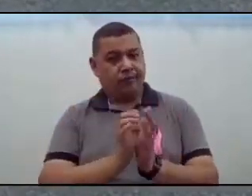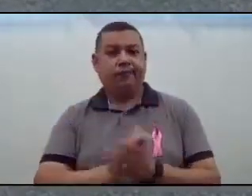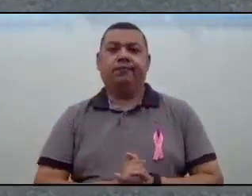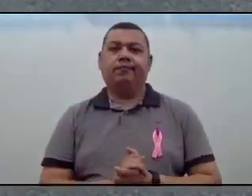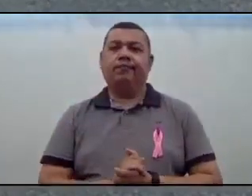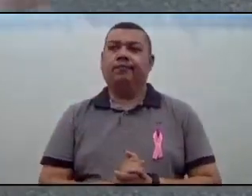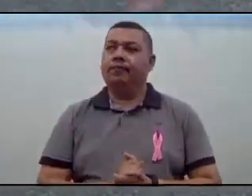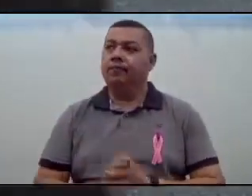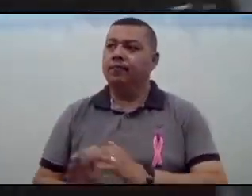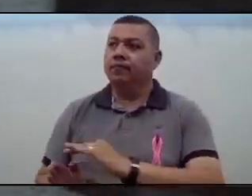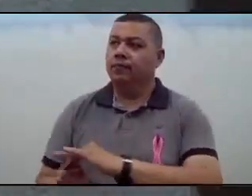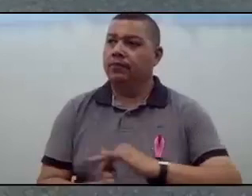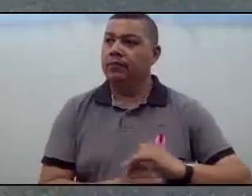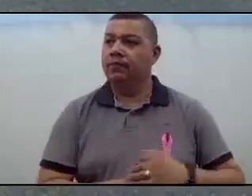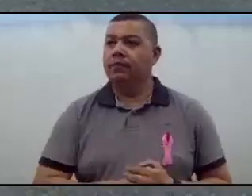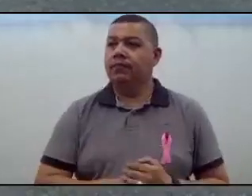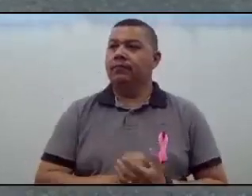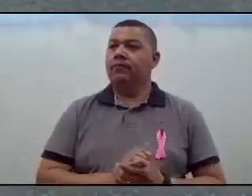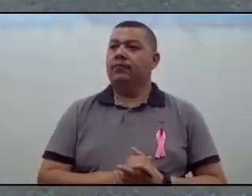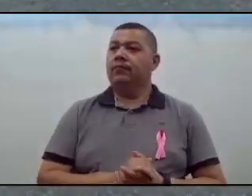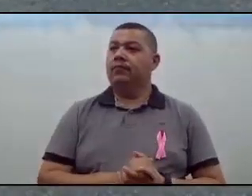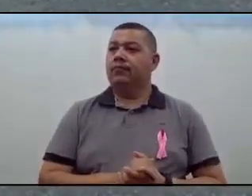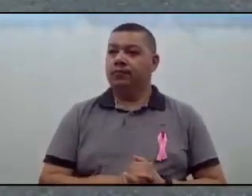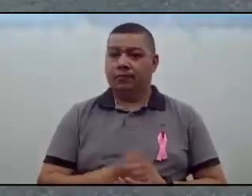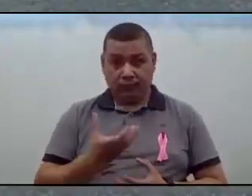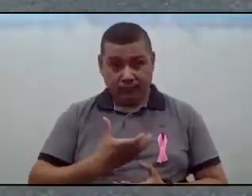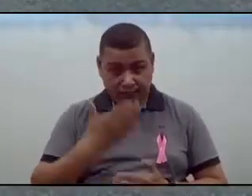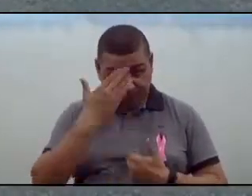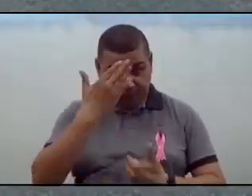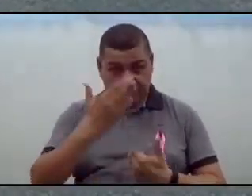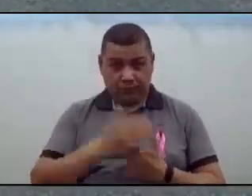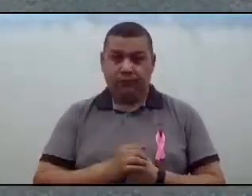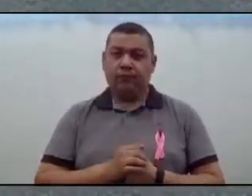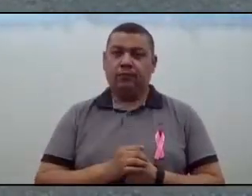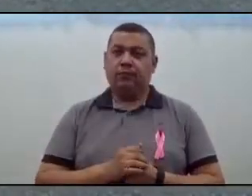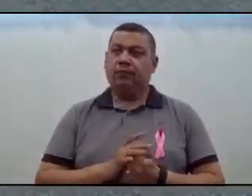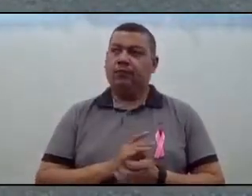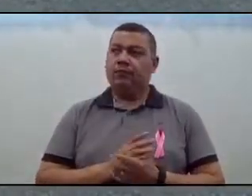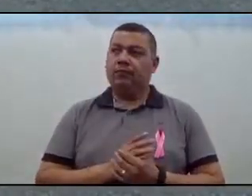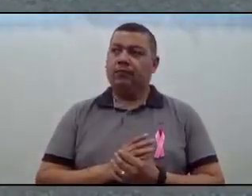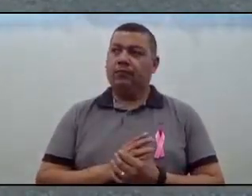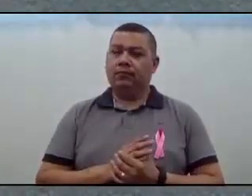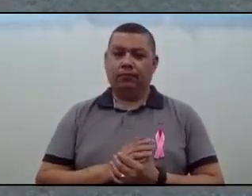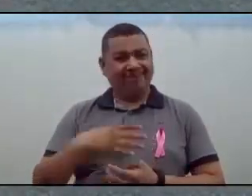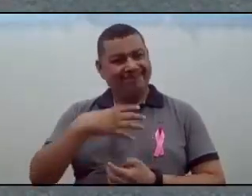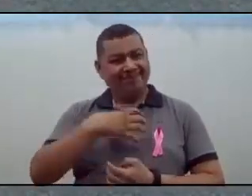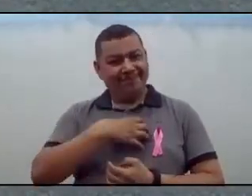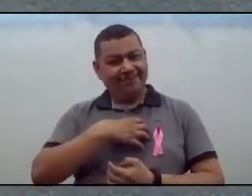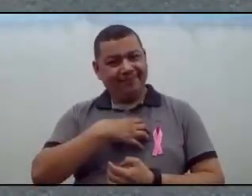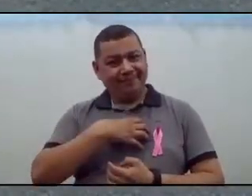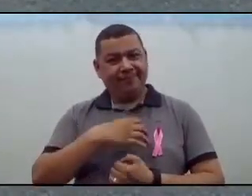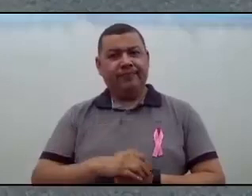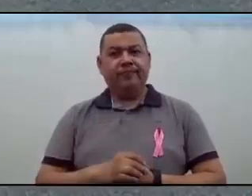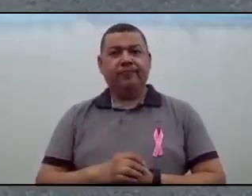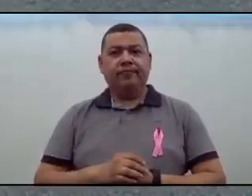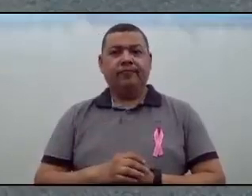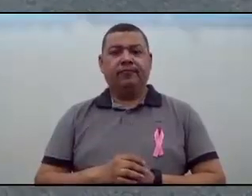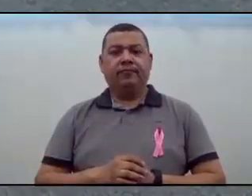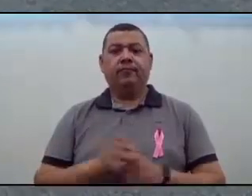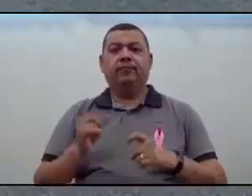desenvolvimento da nossa cidade. Então, queria aqui agradecer de coração o Dr. Claudemir